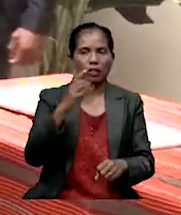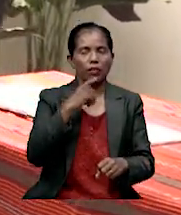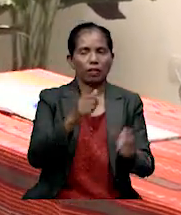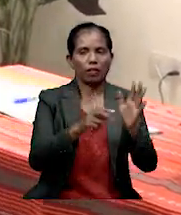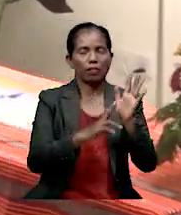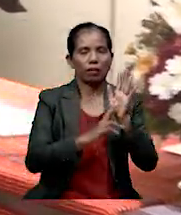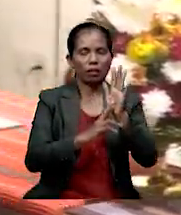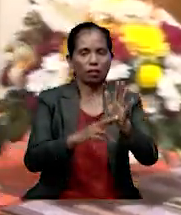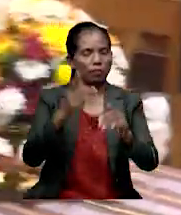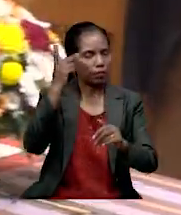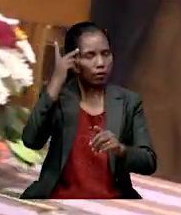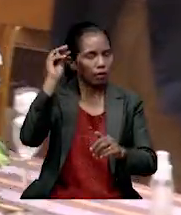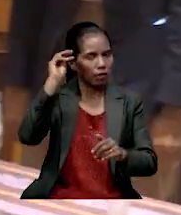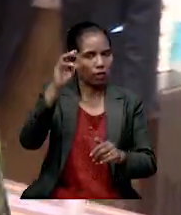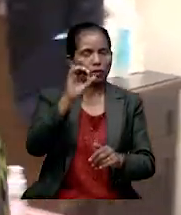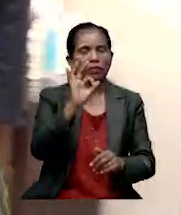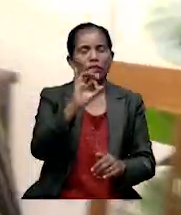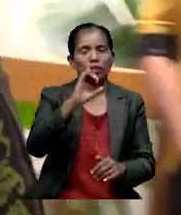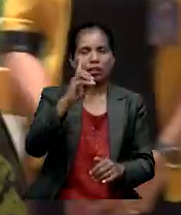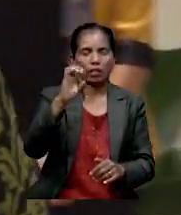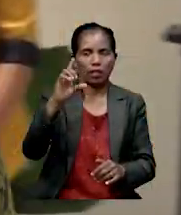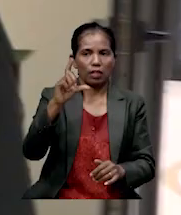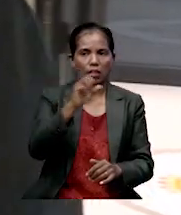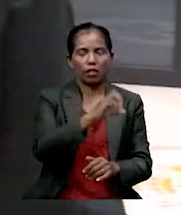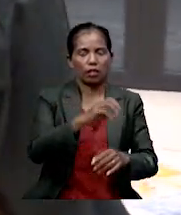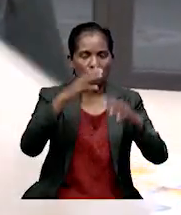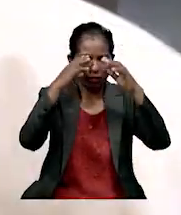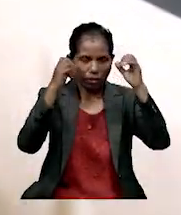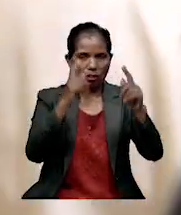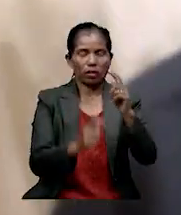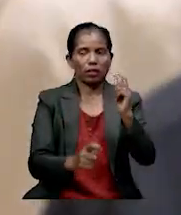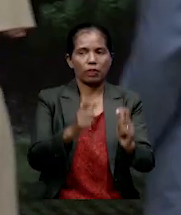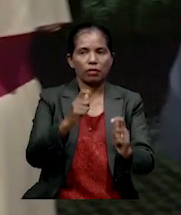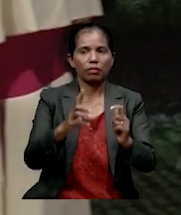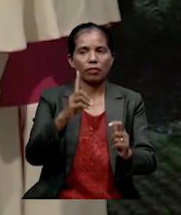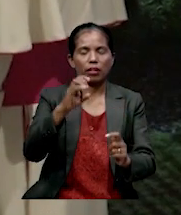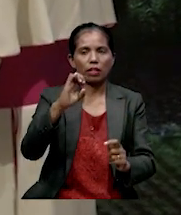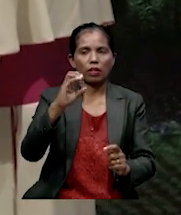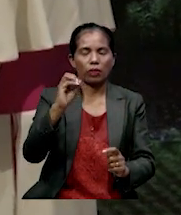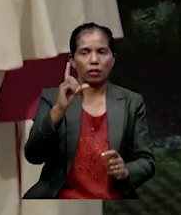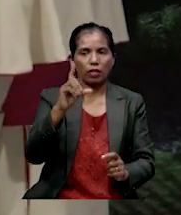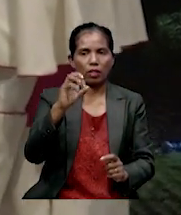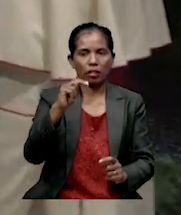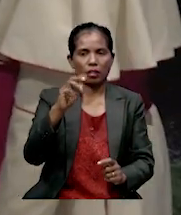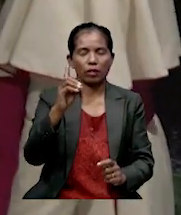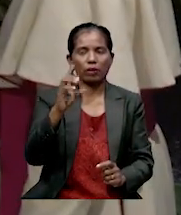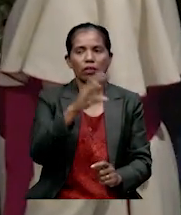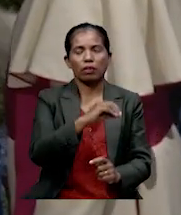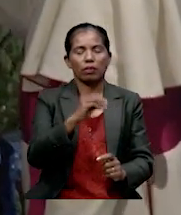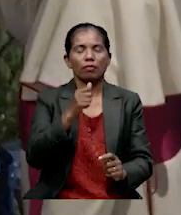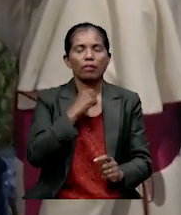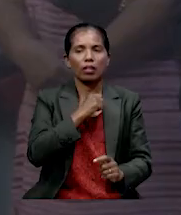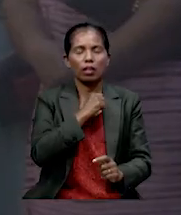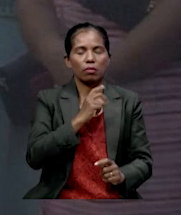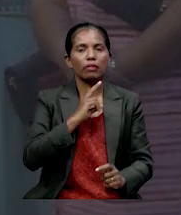representante primeiro-ministro Fidelis Manuel Leite Magalhães, presidente do Tribunal Recurso de Olindo dos Santos, Dom Virgílio Cardial do Carmo